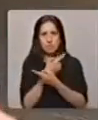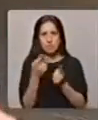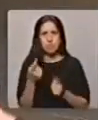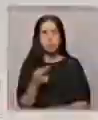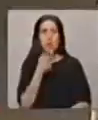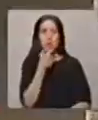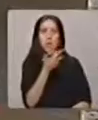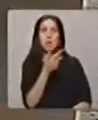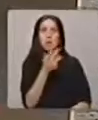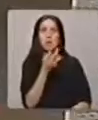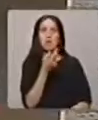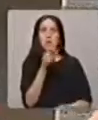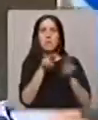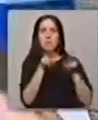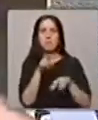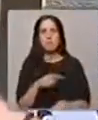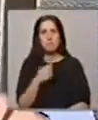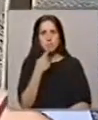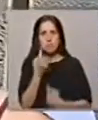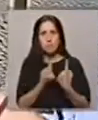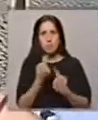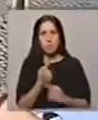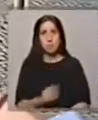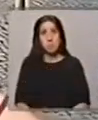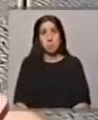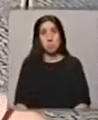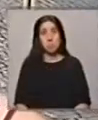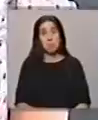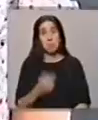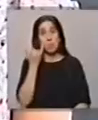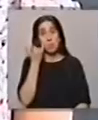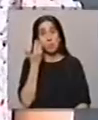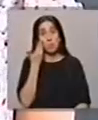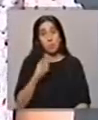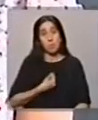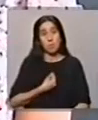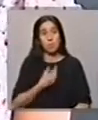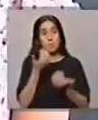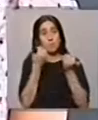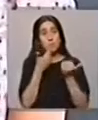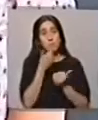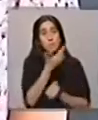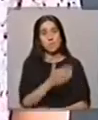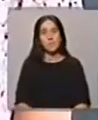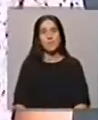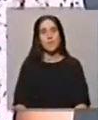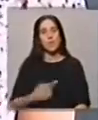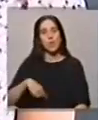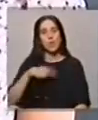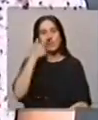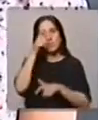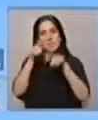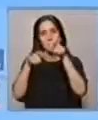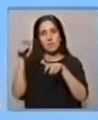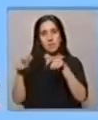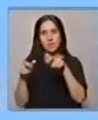finanças. Disse-lhe mais alguma coisa? Deu-lhe mais alguma coisa? Deu-me este número para pedir informações. Nós temos de ser cidadãos informados, mas não desta